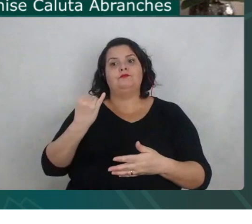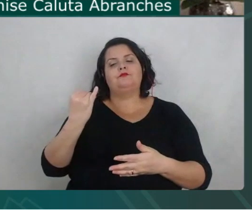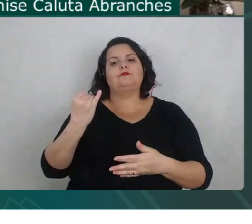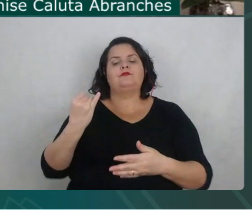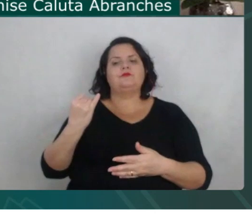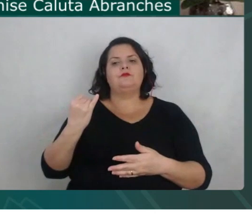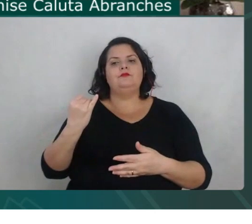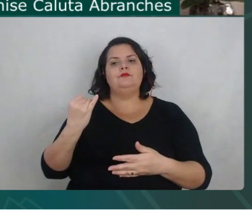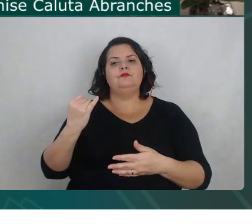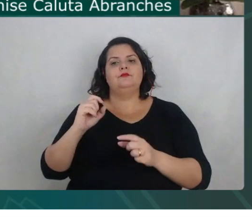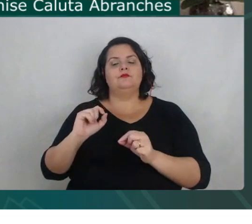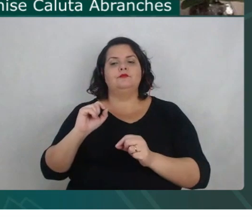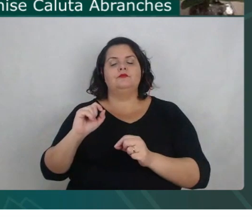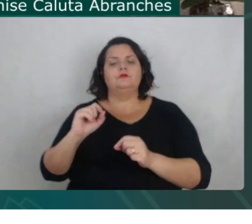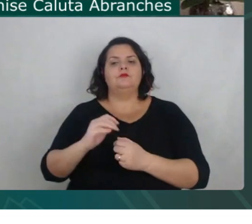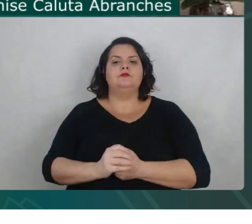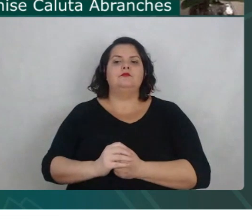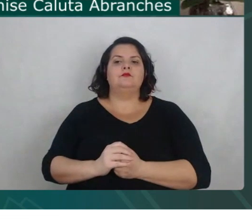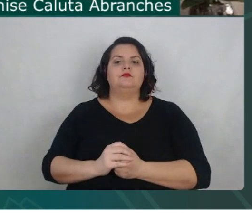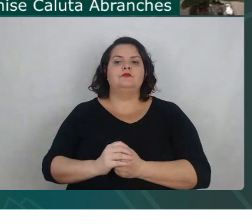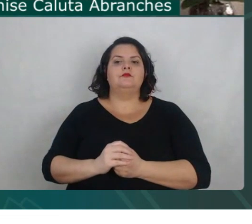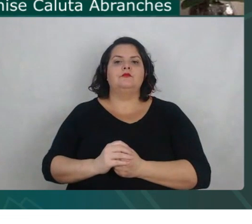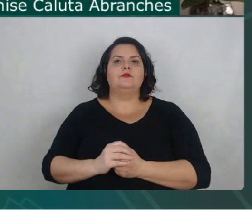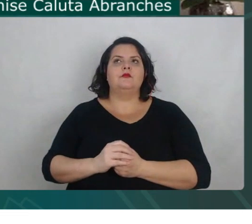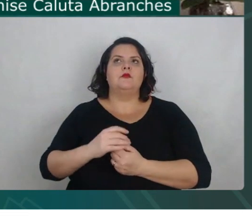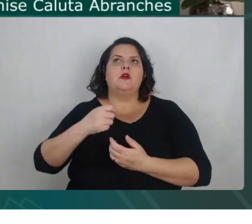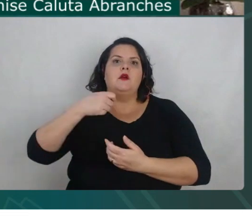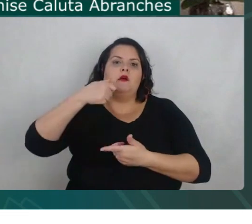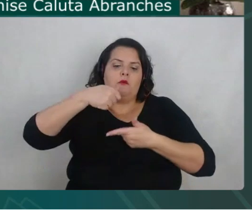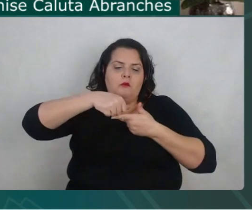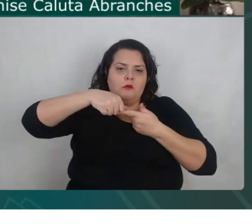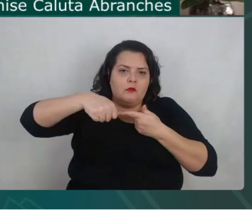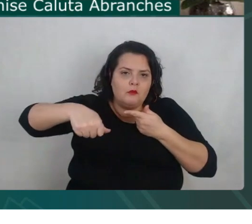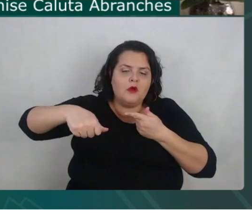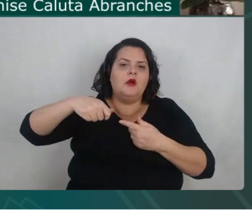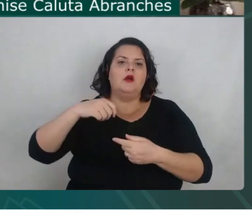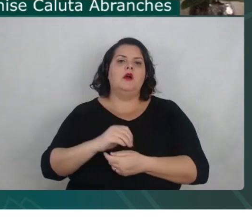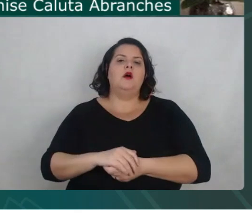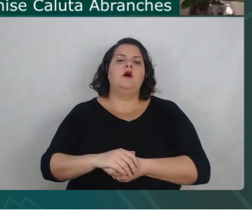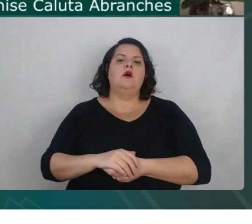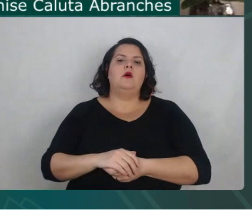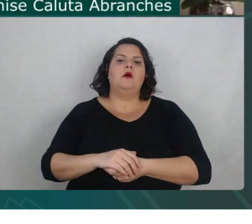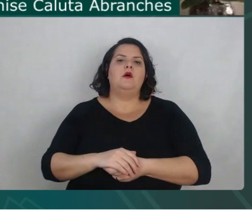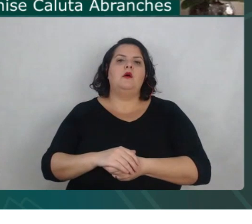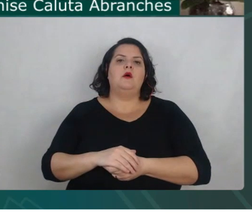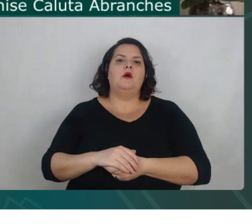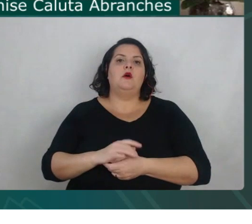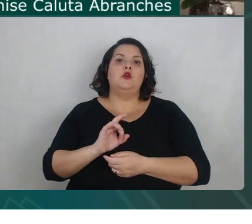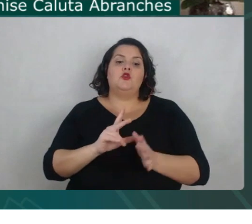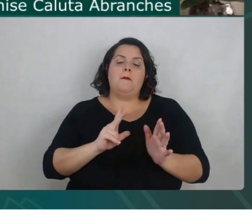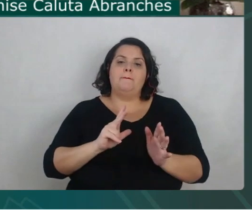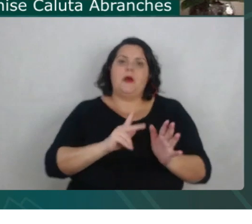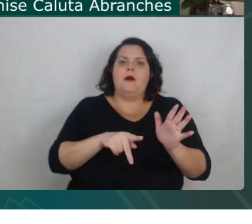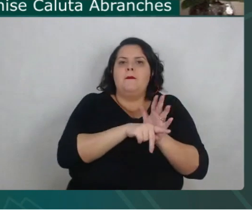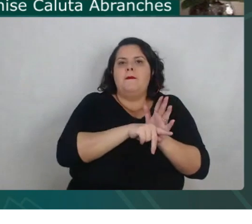não compartilhamento de creme dental, dessas questões de higiene íntima